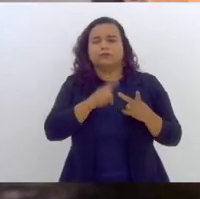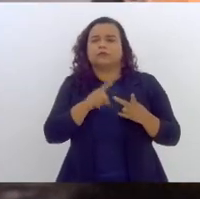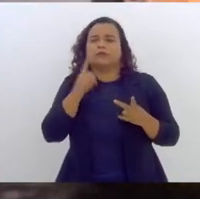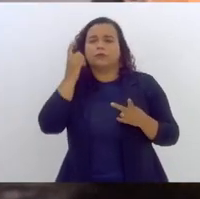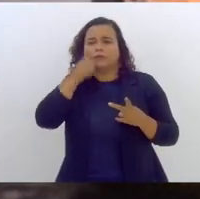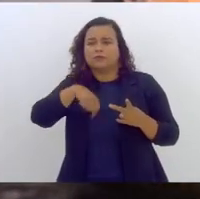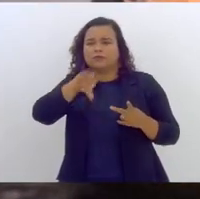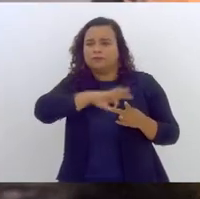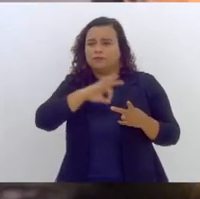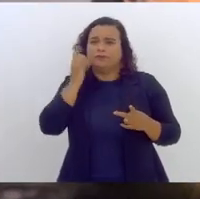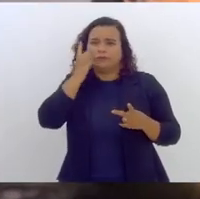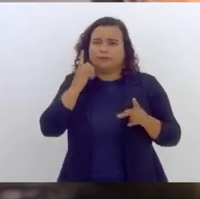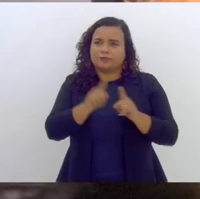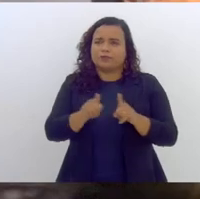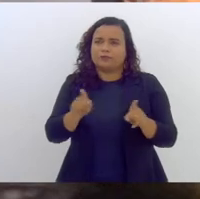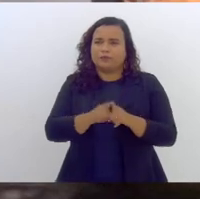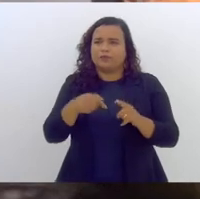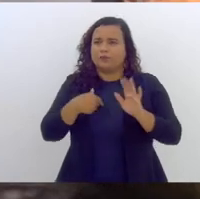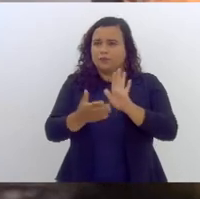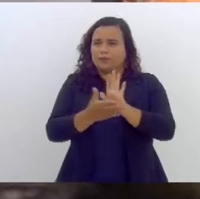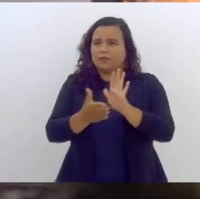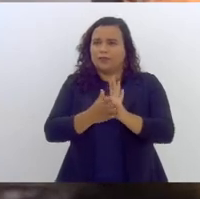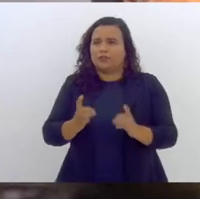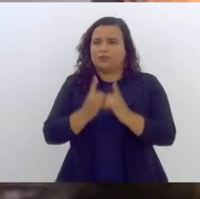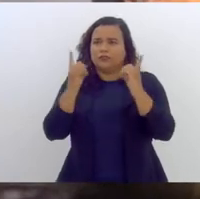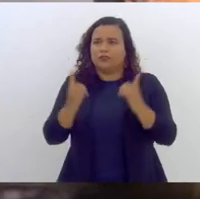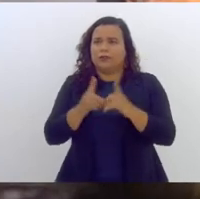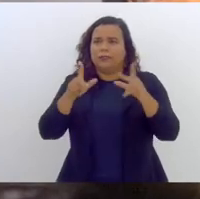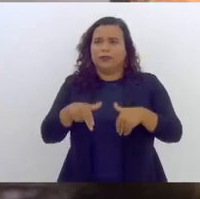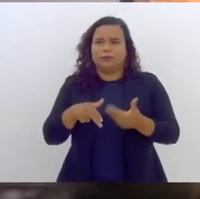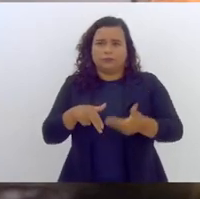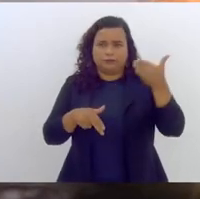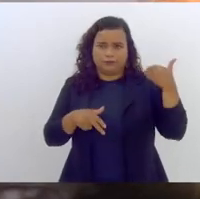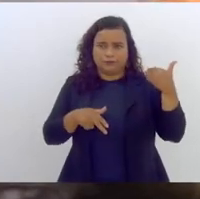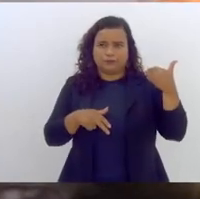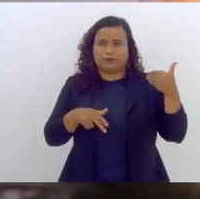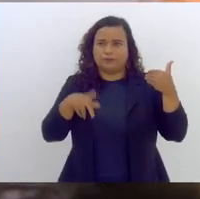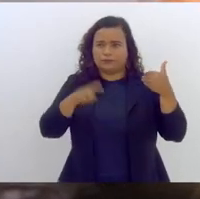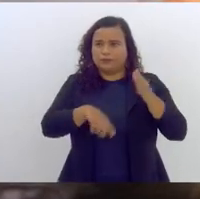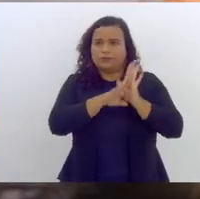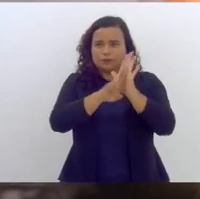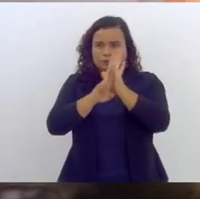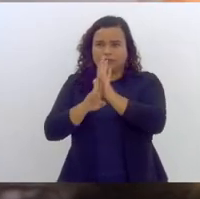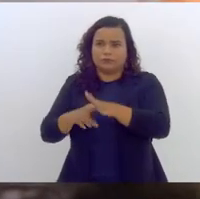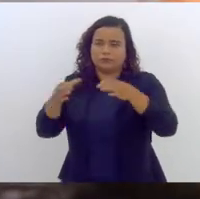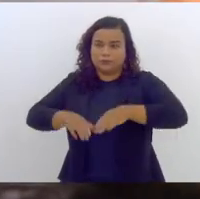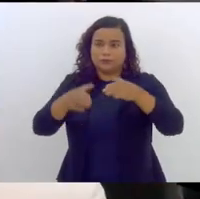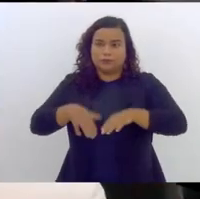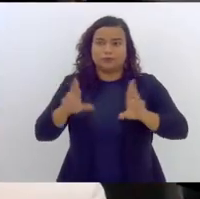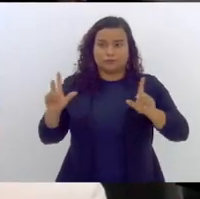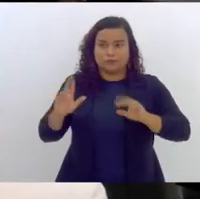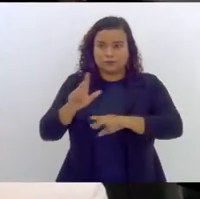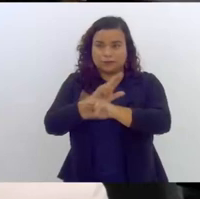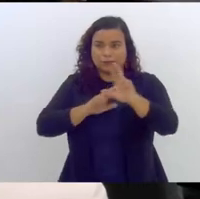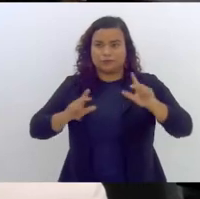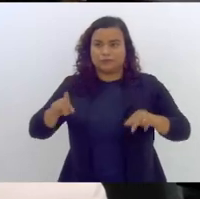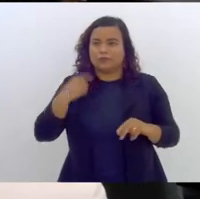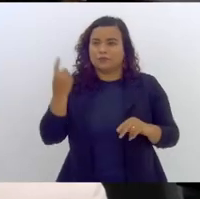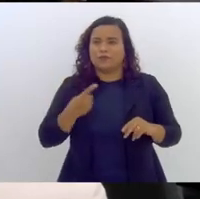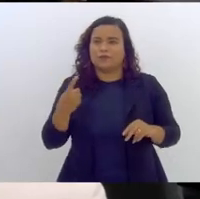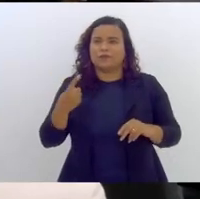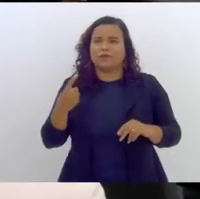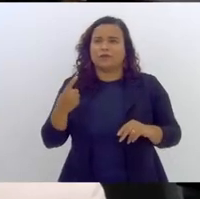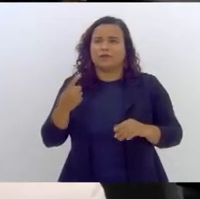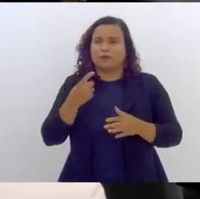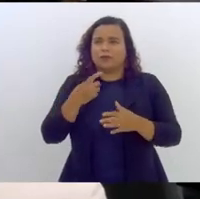proponho a deputada Marta Rocha que a gente faça a mesma dinâmica da outra vez já que são representações de concurso diferente a gente fez do